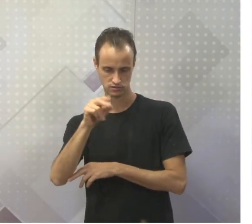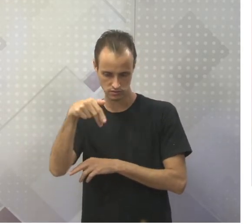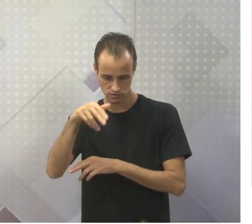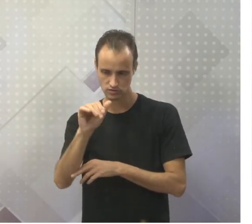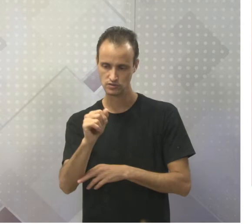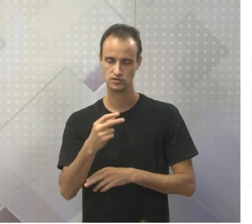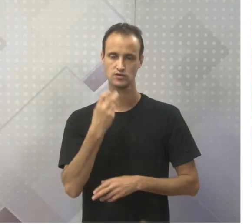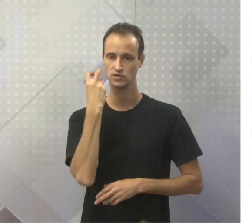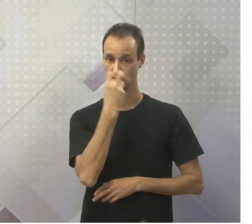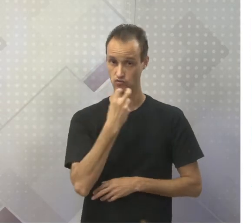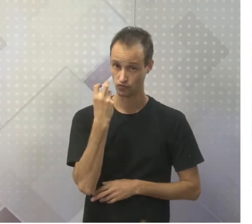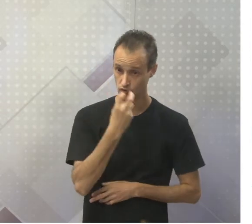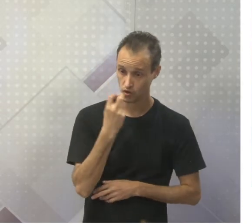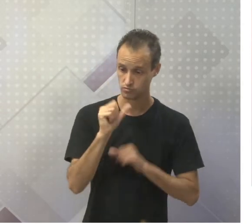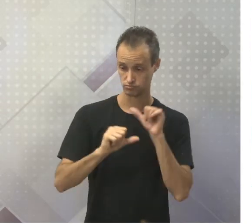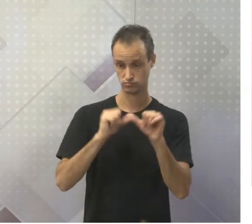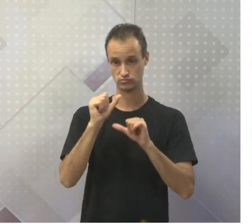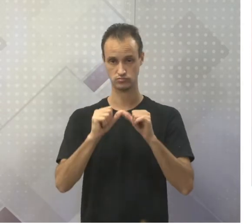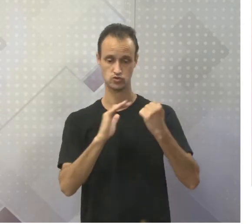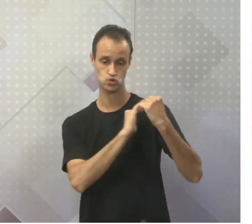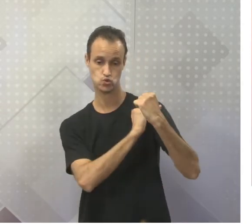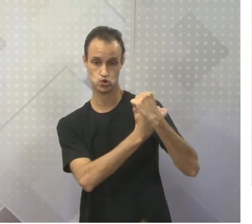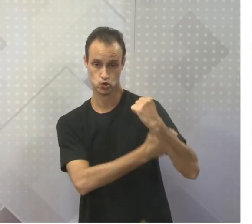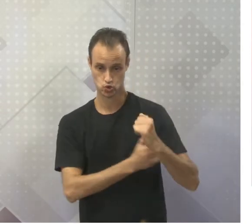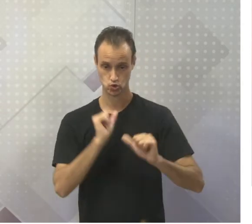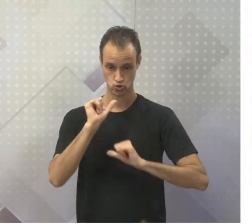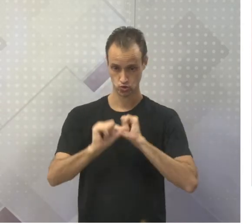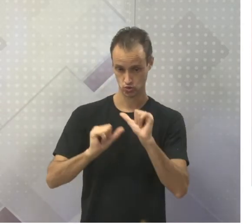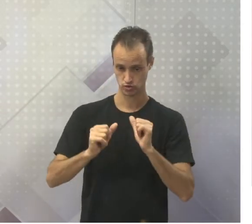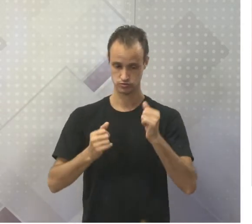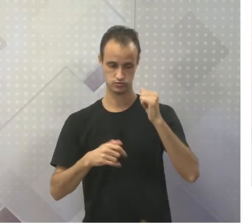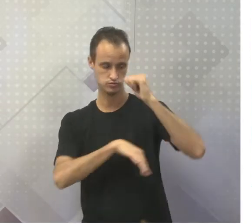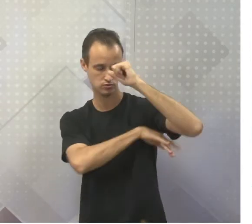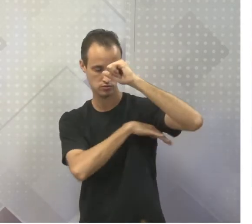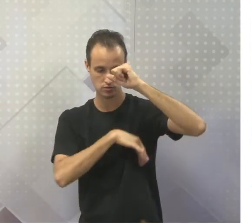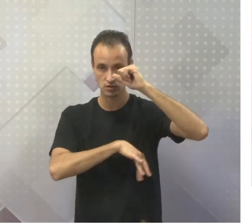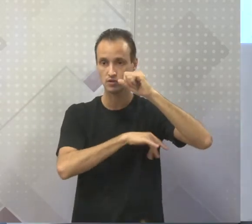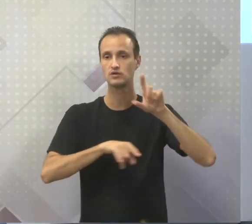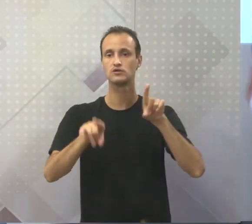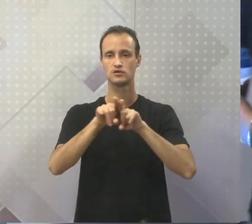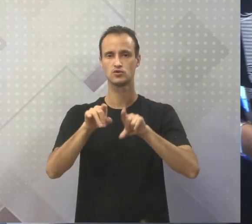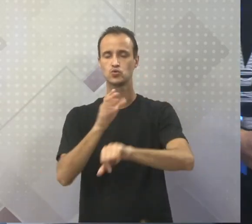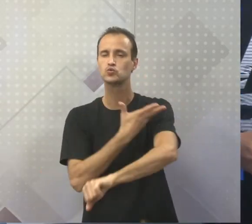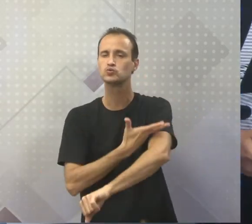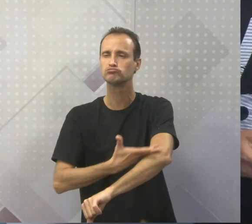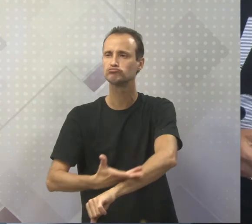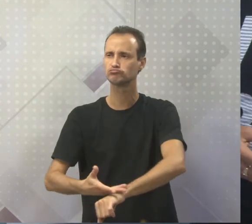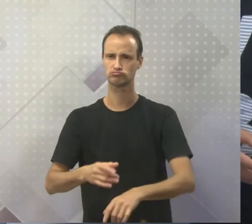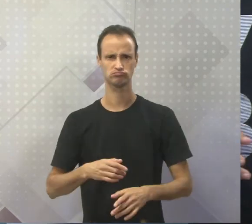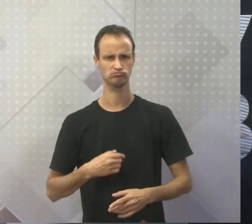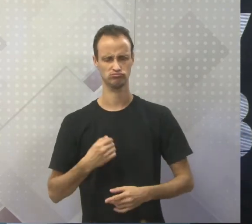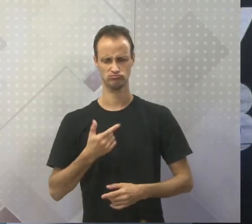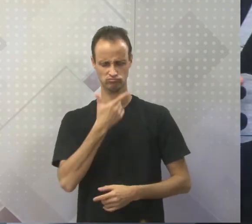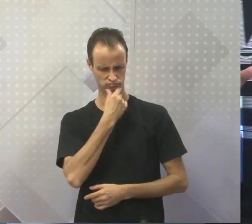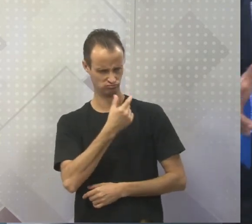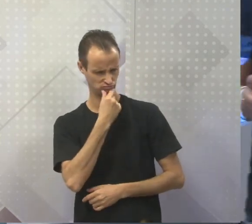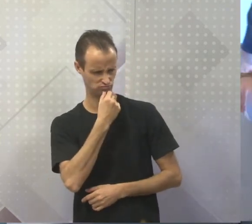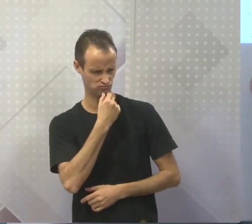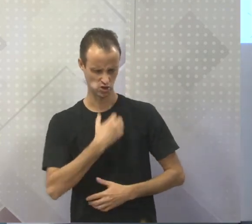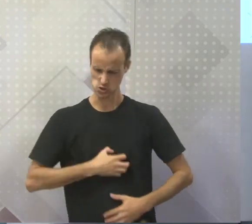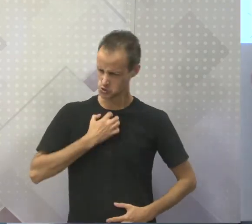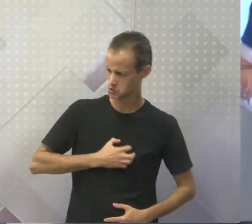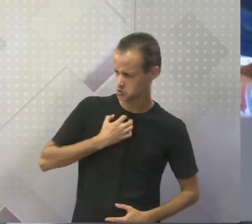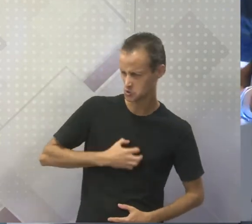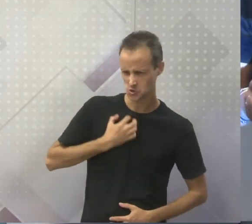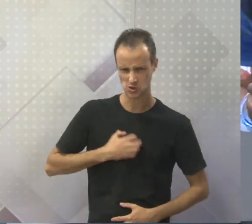pela testosterona, a musculatura, os pelos e o comportamento. Normalmente o boy é agressivo. Quando a gente está